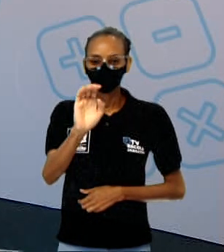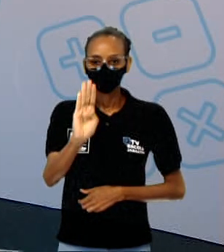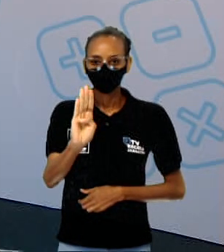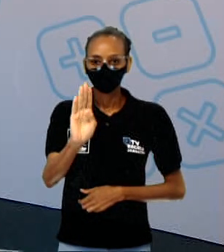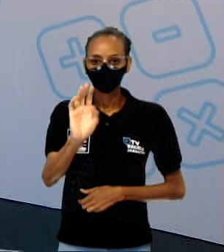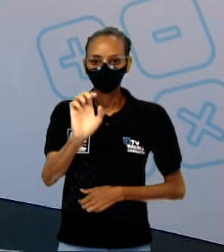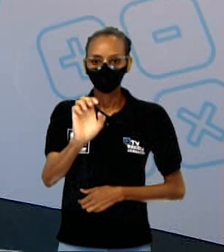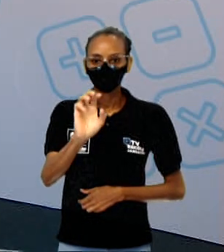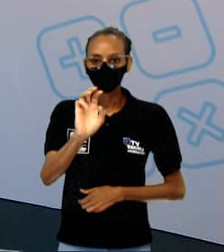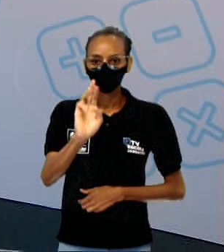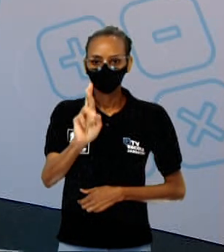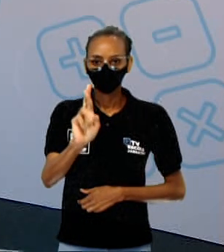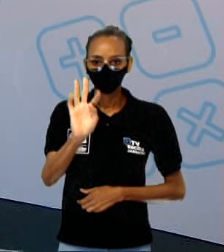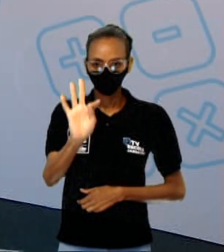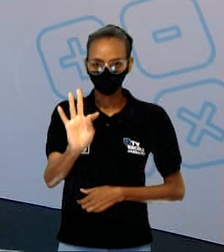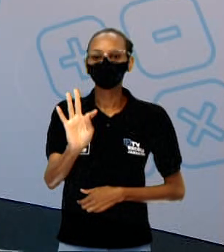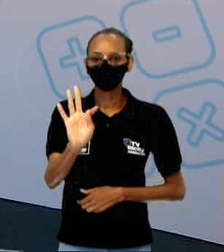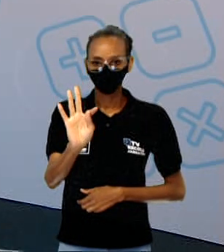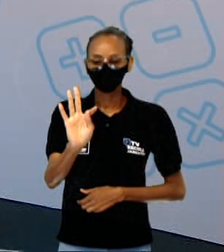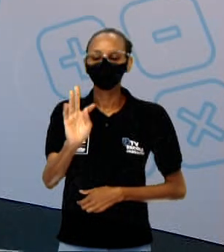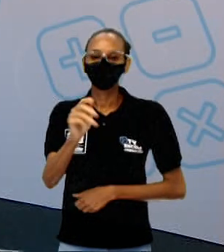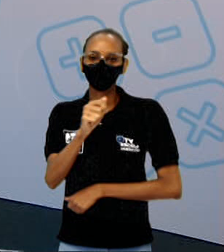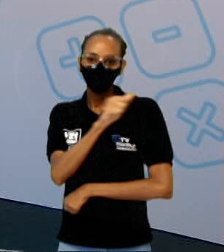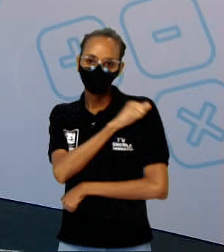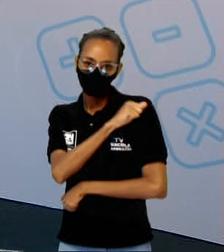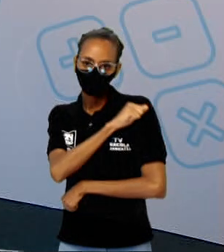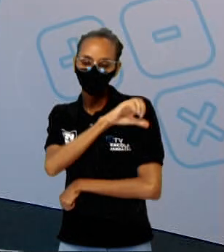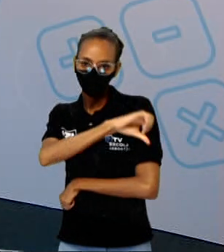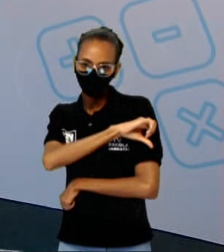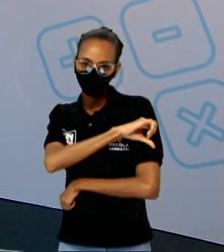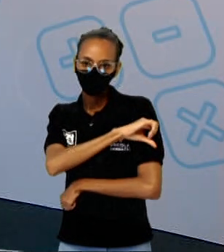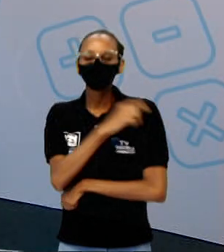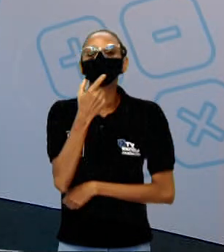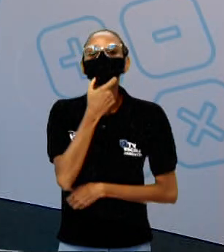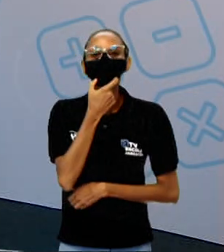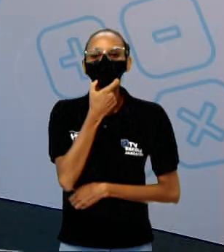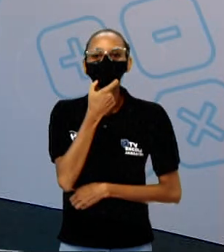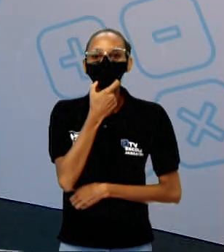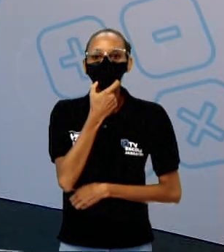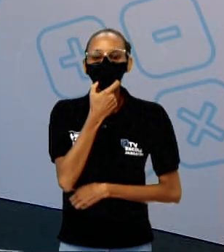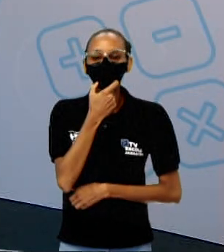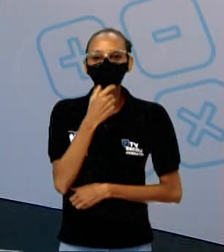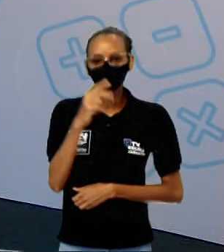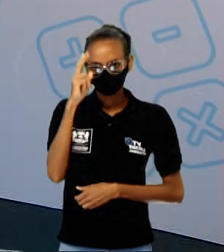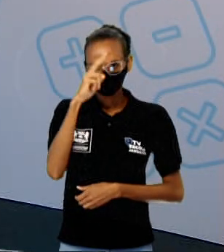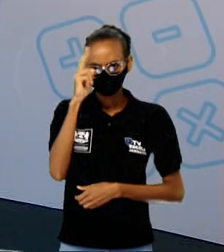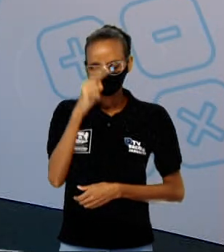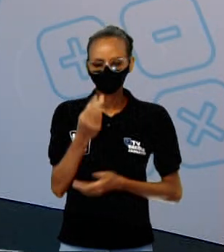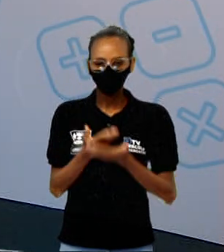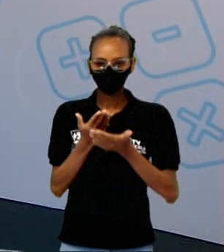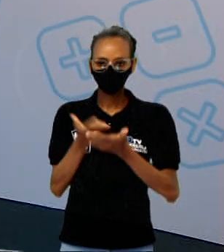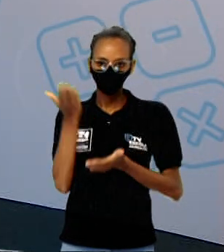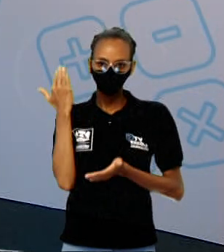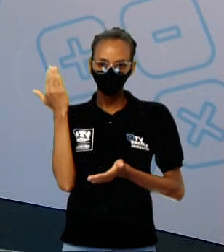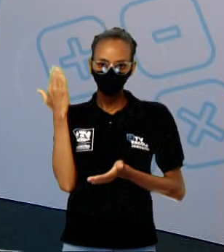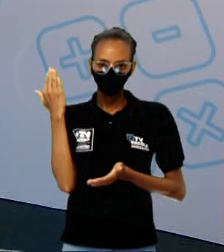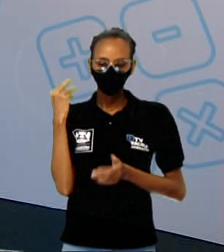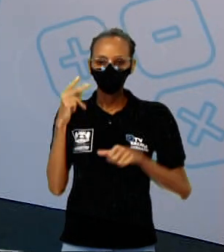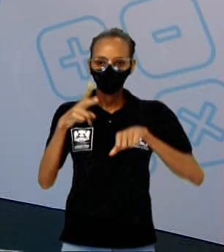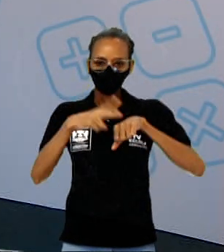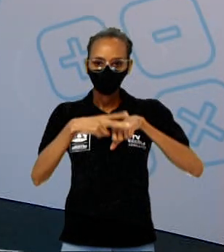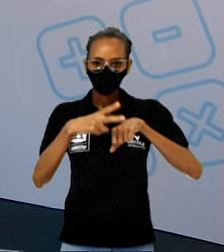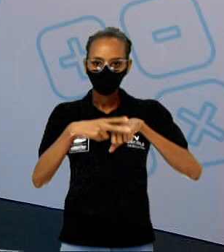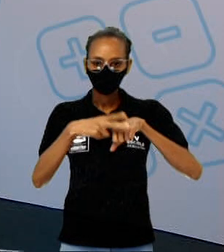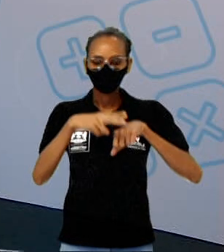do 9º ano, certo? Na aula anterior, a gente deu uma olhada na primeira parte do Simple Past, né, dos verbos